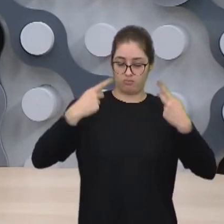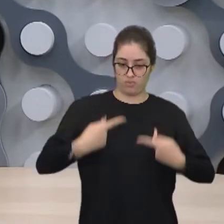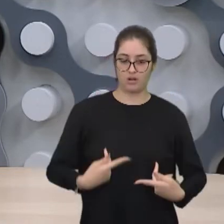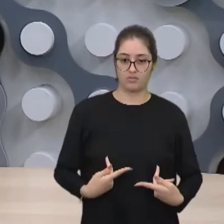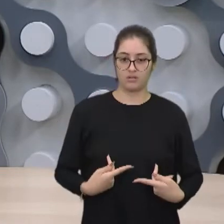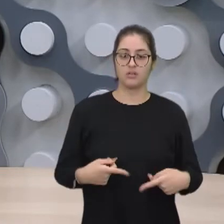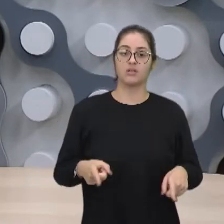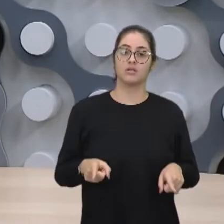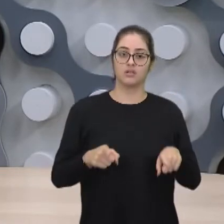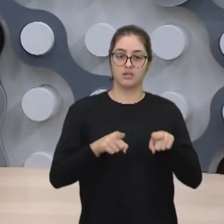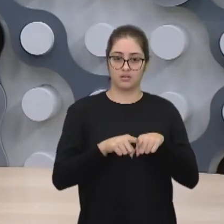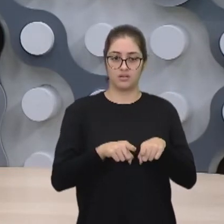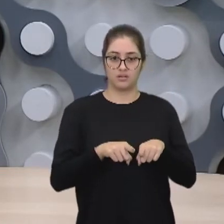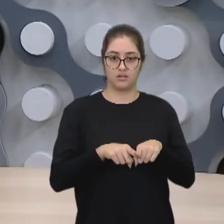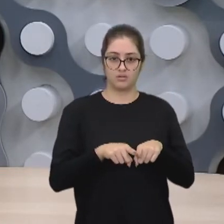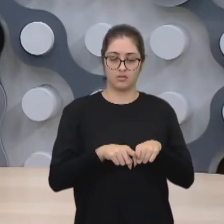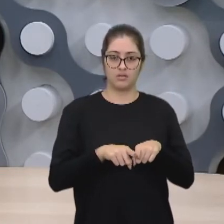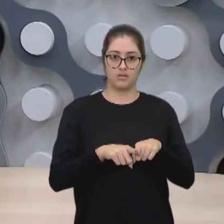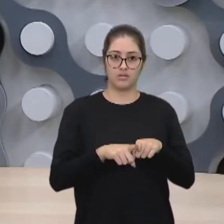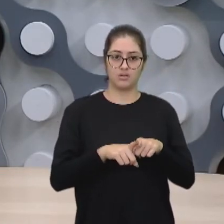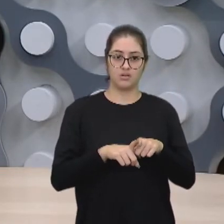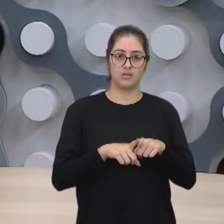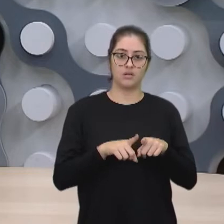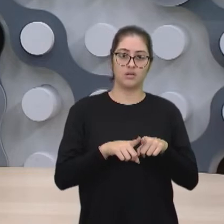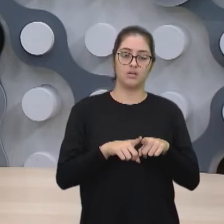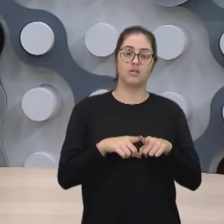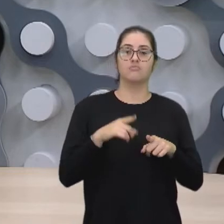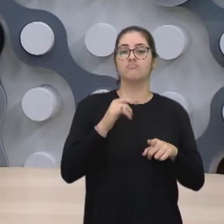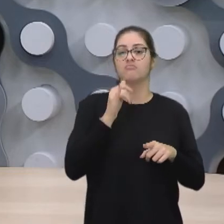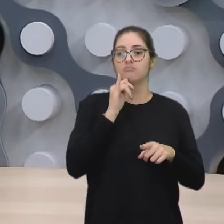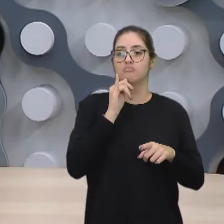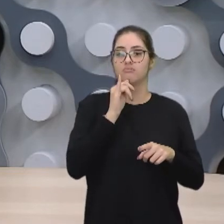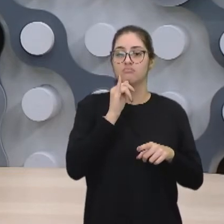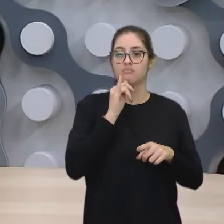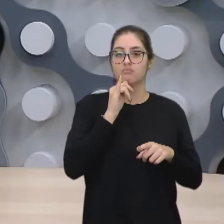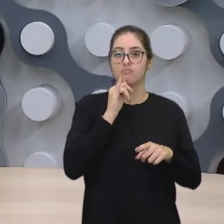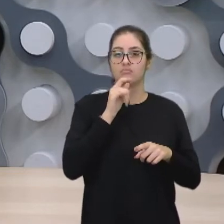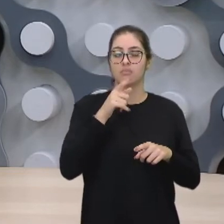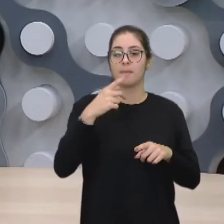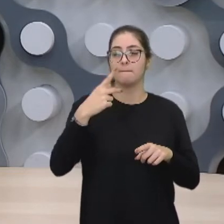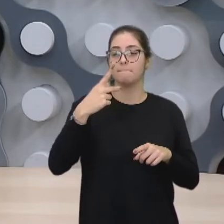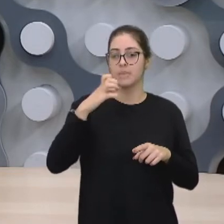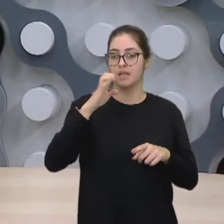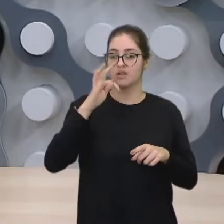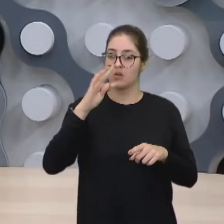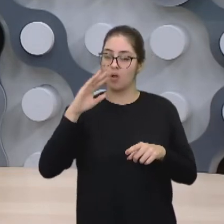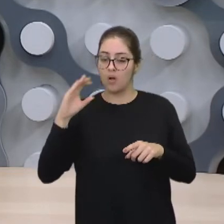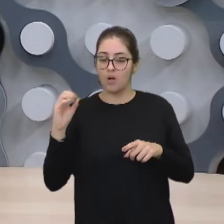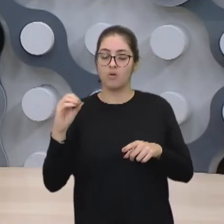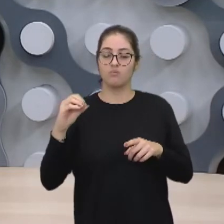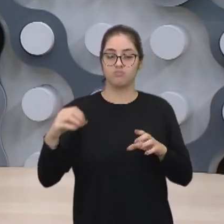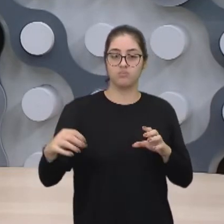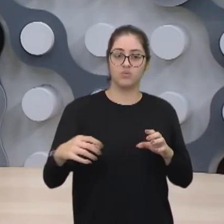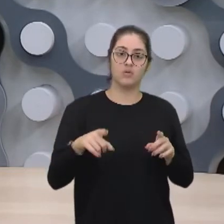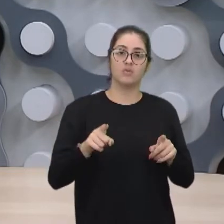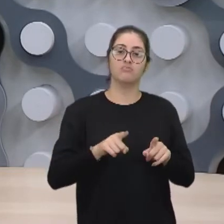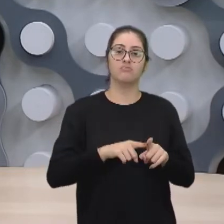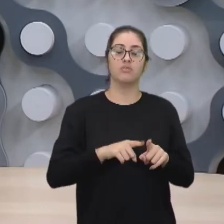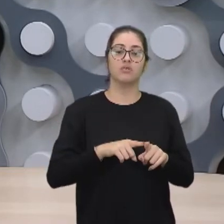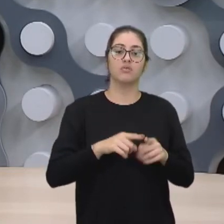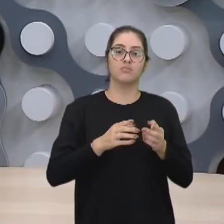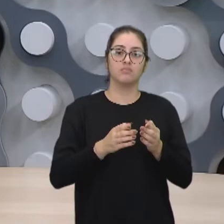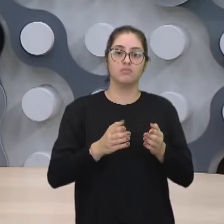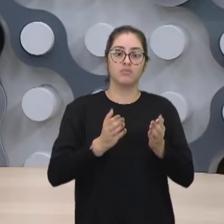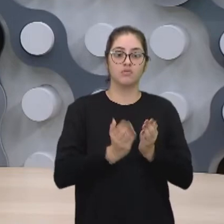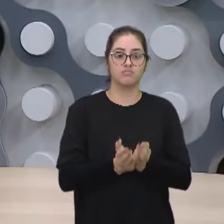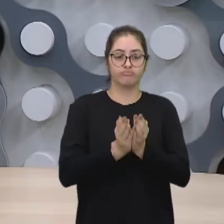diretamente, também é feito aí indiretamente através aí, por exemplo, de plataformas de petróleo ou, né, quando transporta, né,